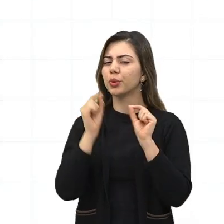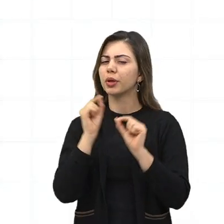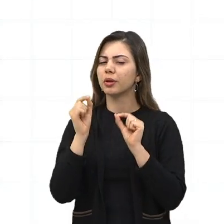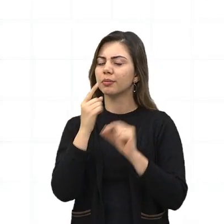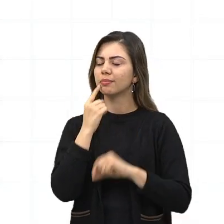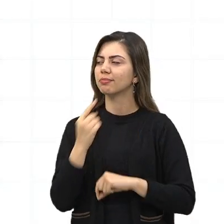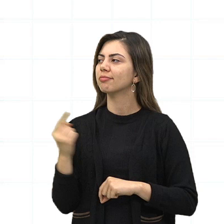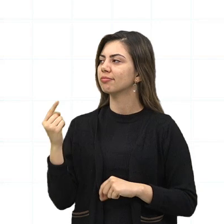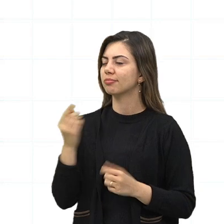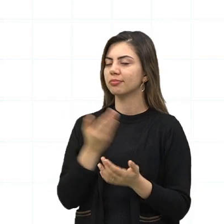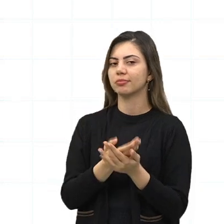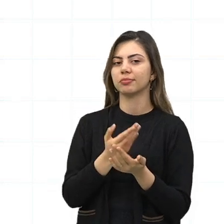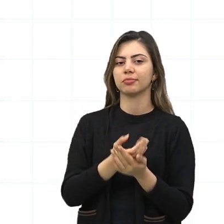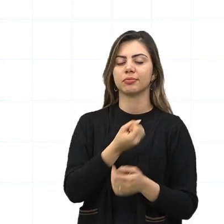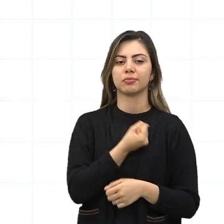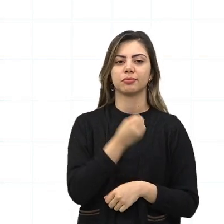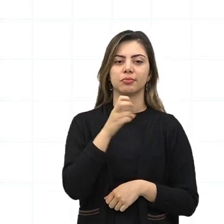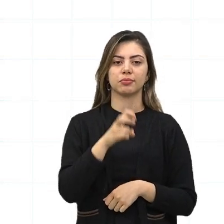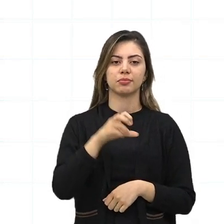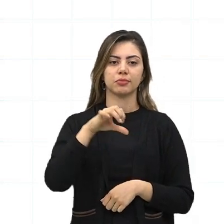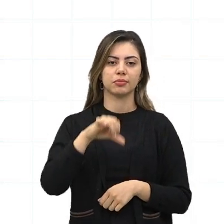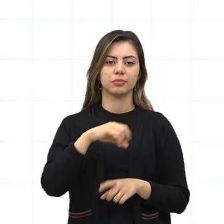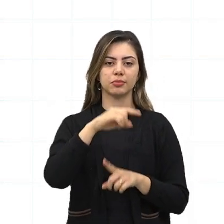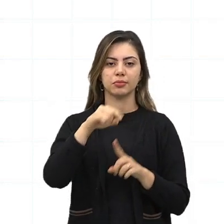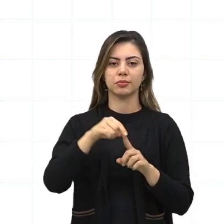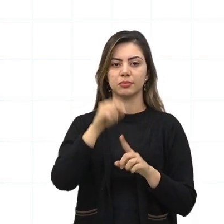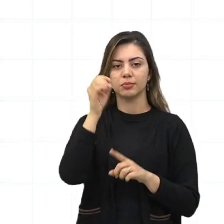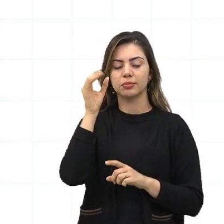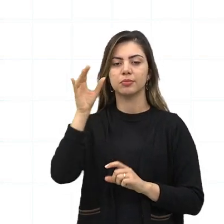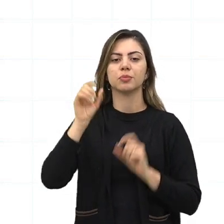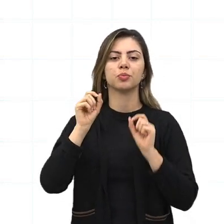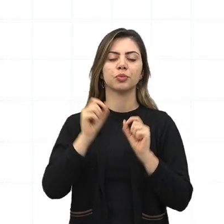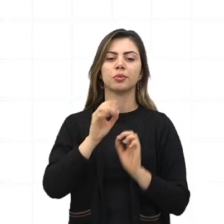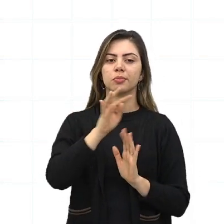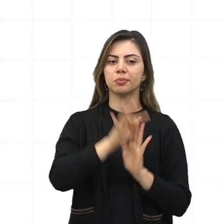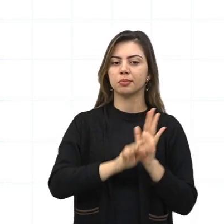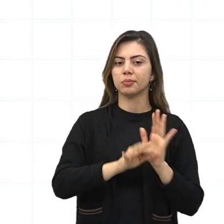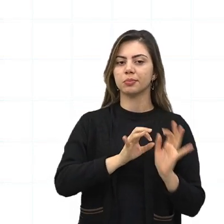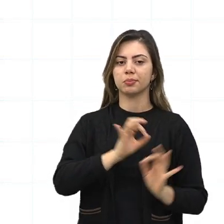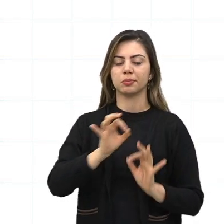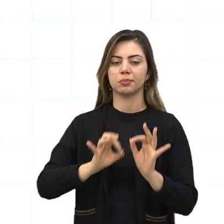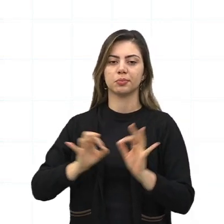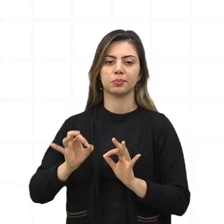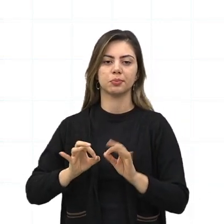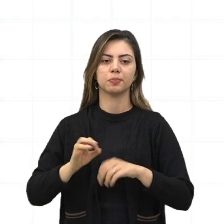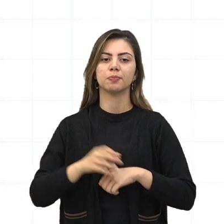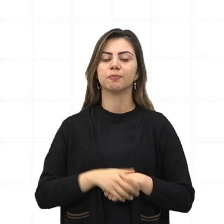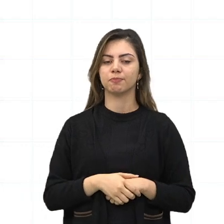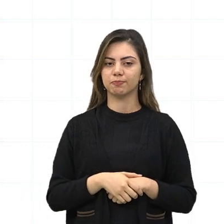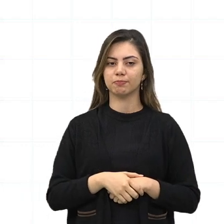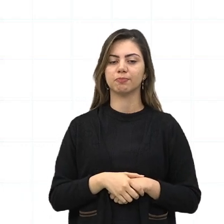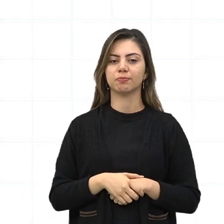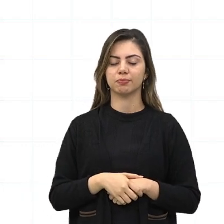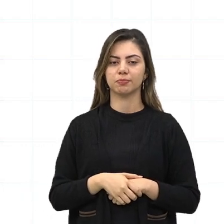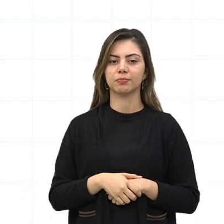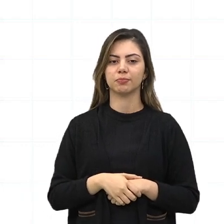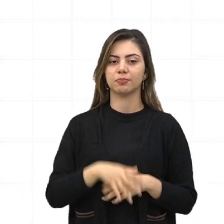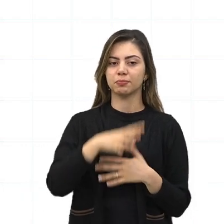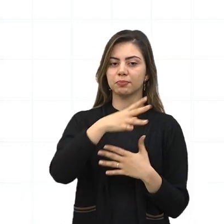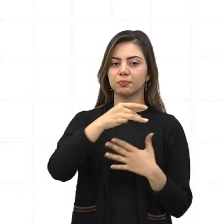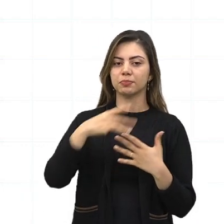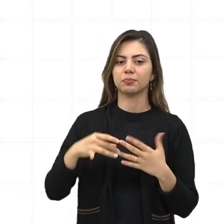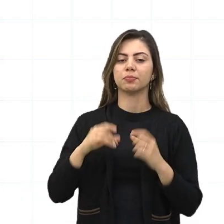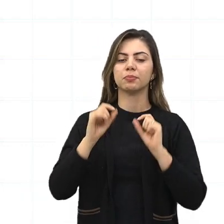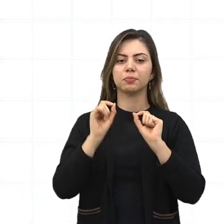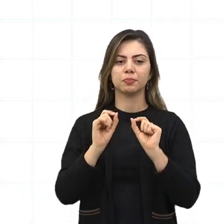nós temos a nossa aula 59 com o objeto de conhecimento construção da